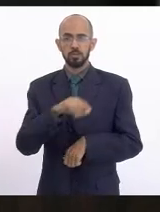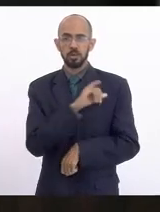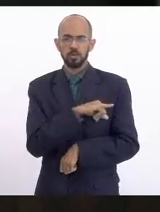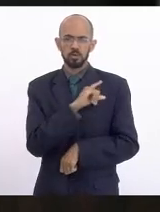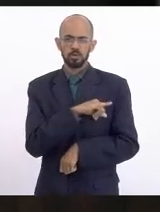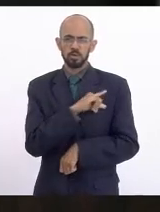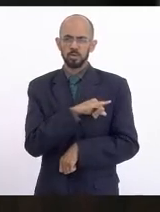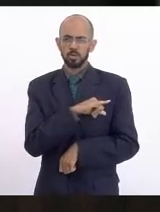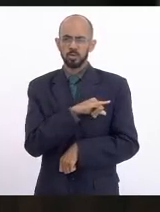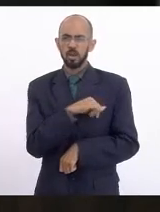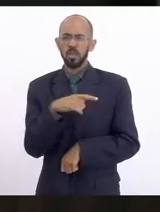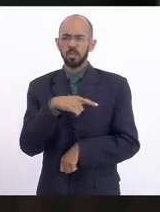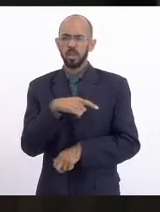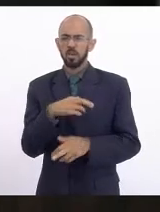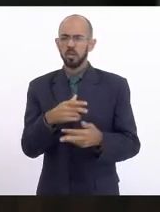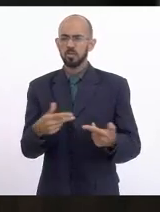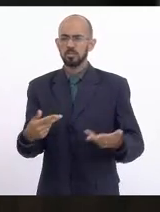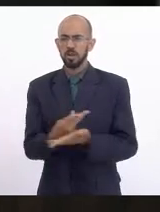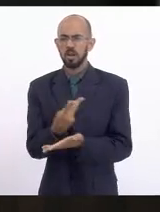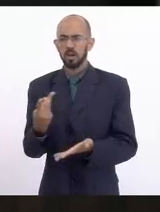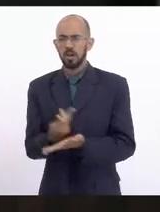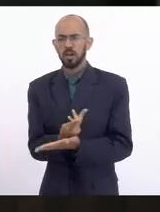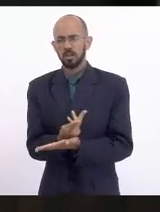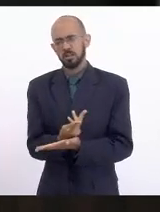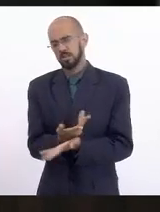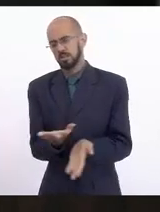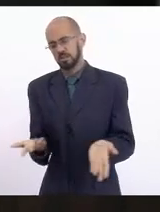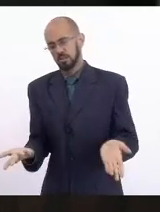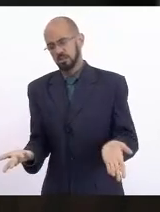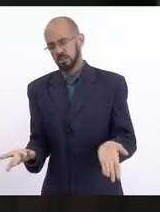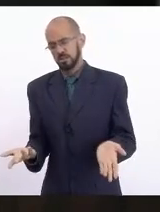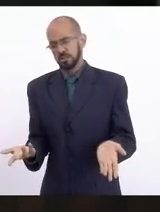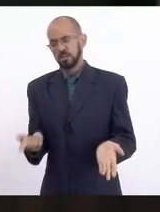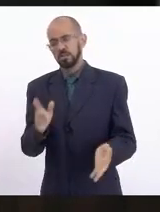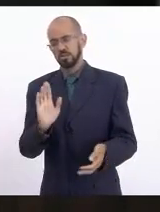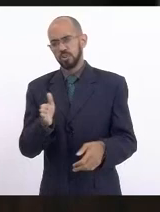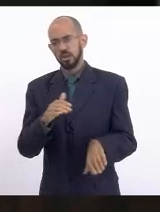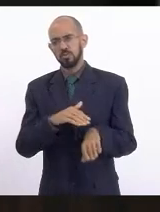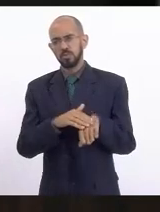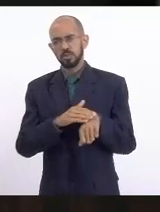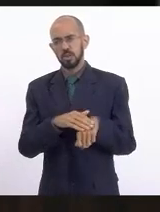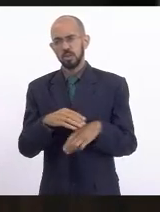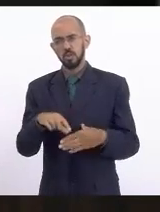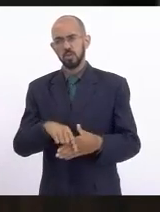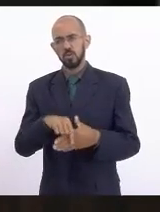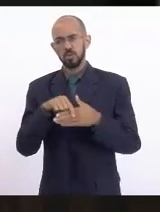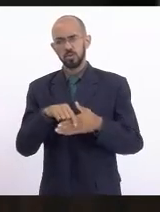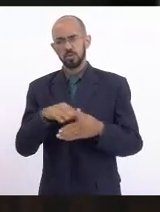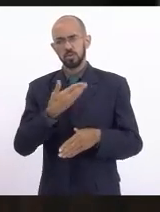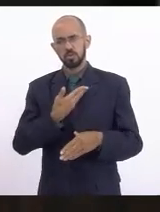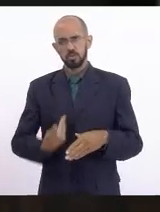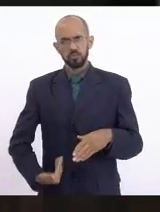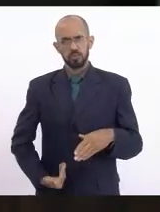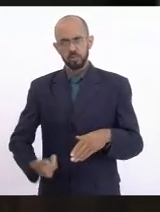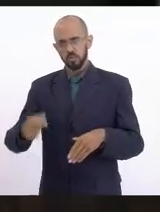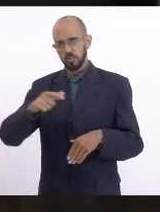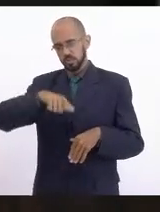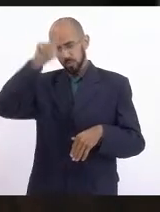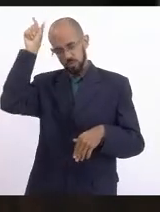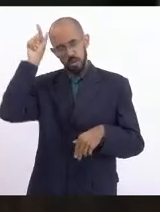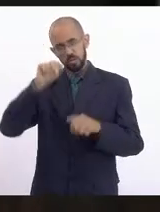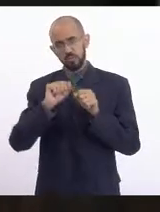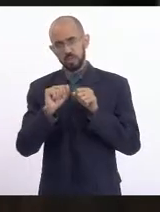então e eu conversei já com líder do governo do es Paulo tá fazendo algumas